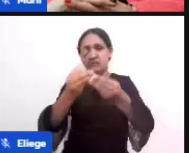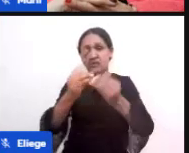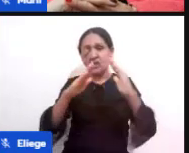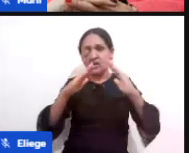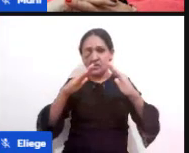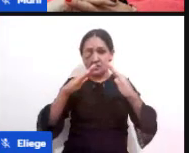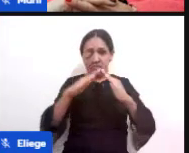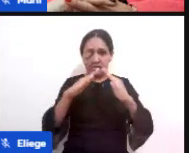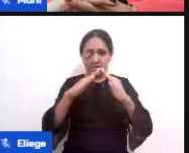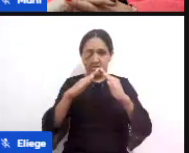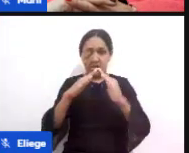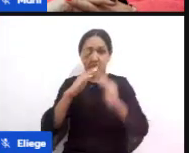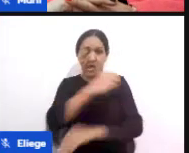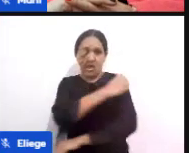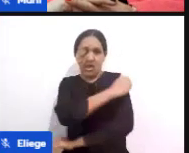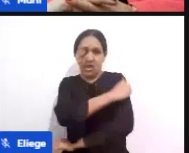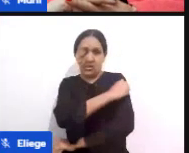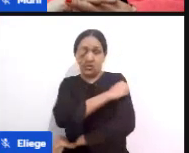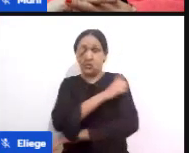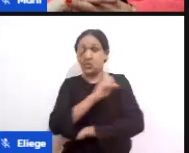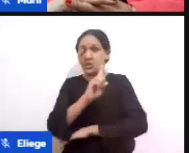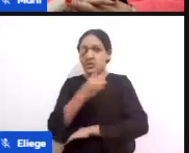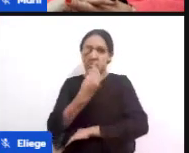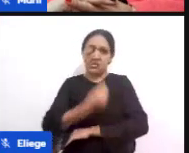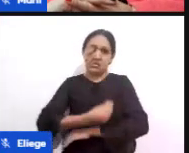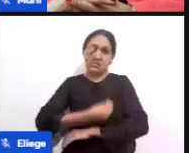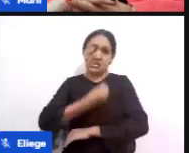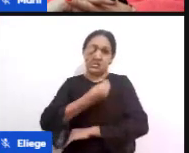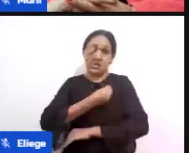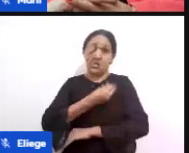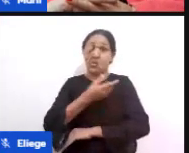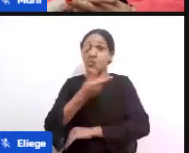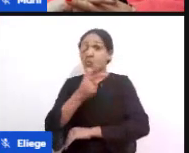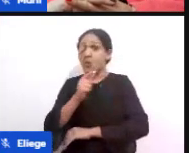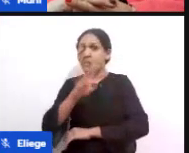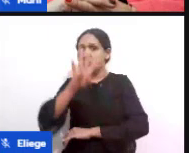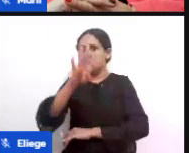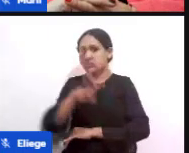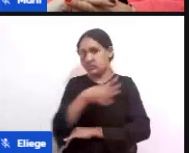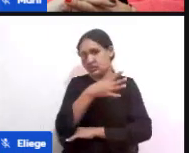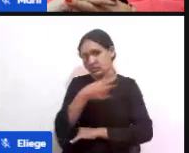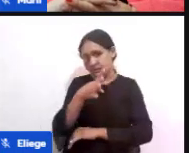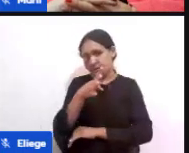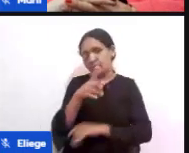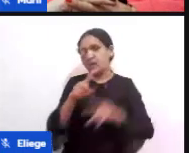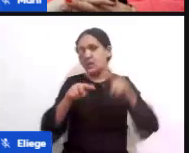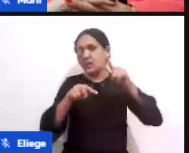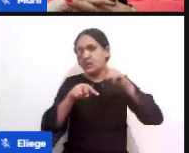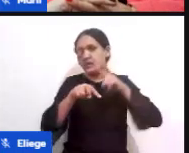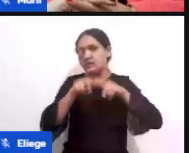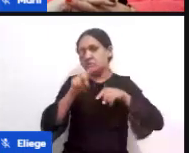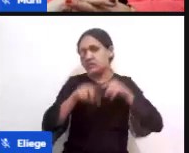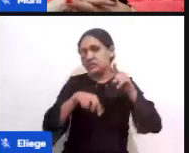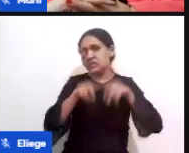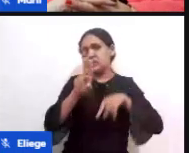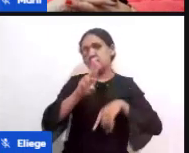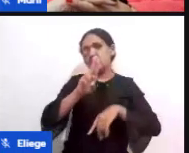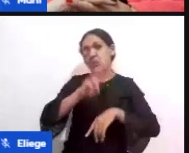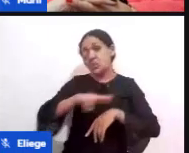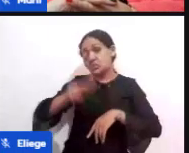no presencial, como aquele aluno que faz parte do escalonado. Esse material, ele não será